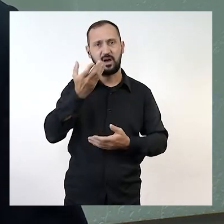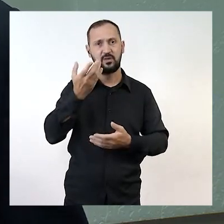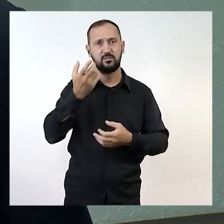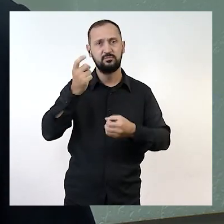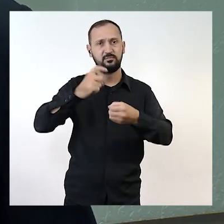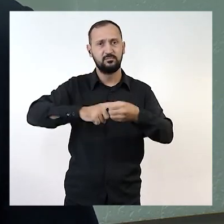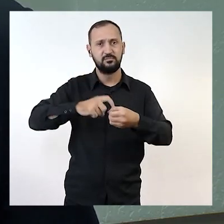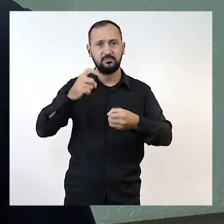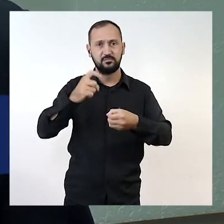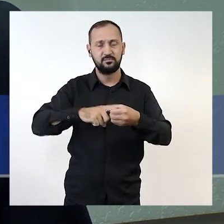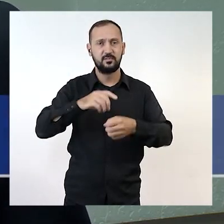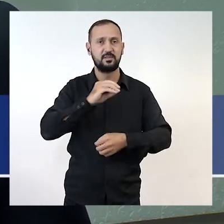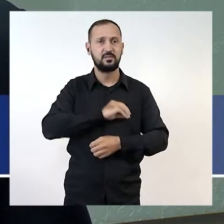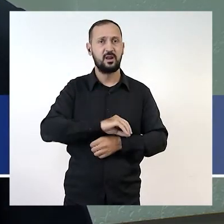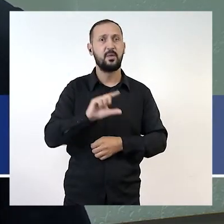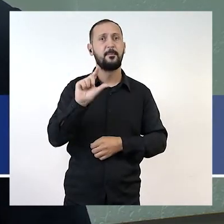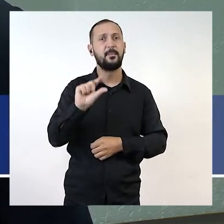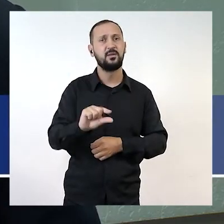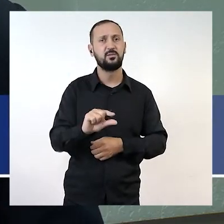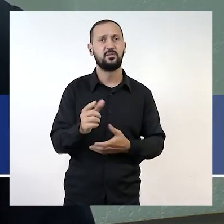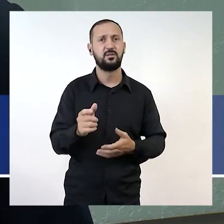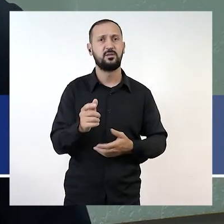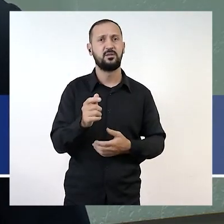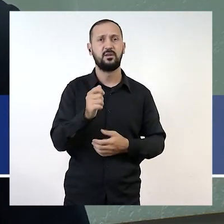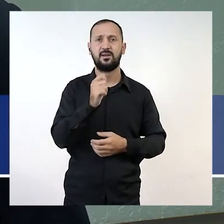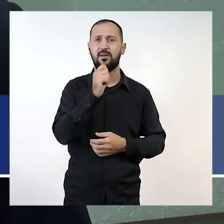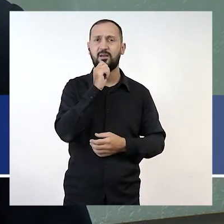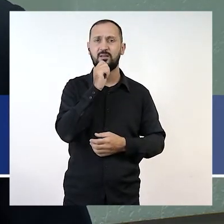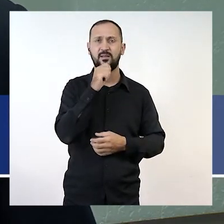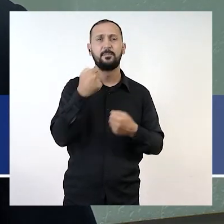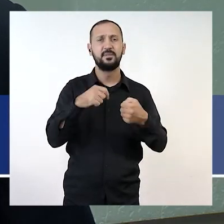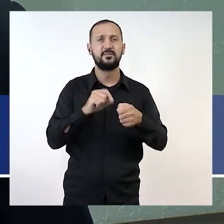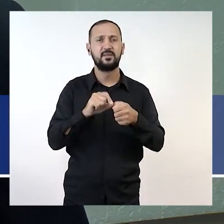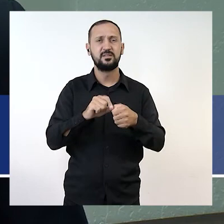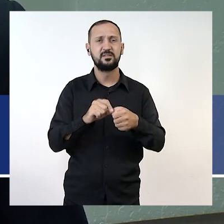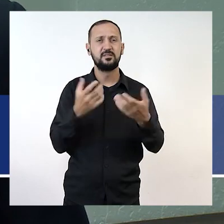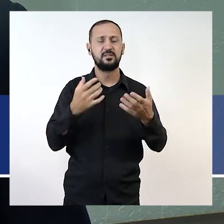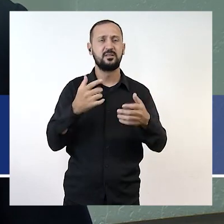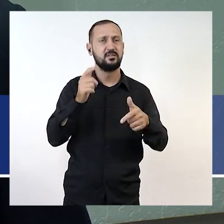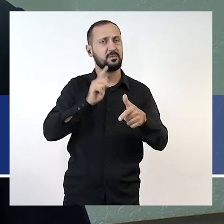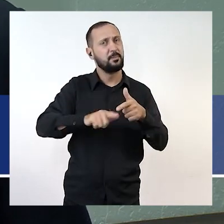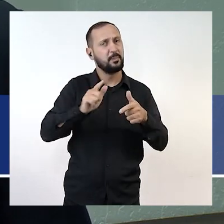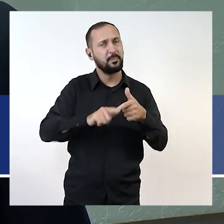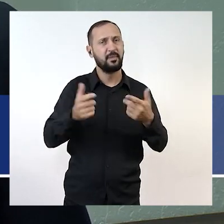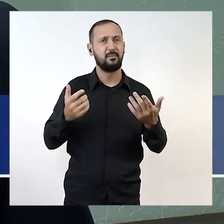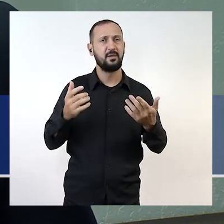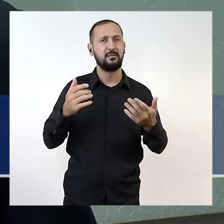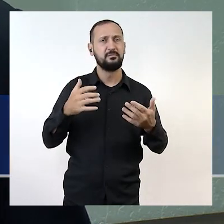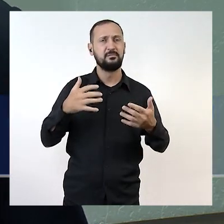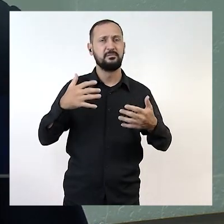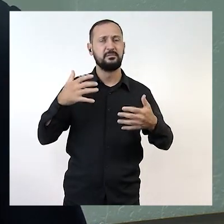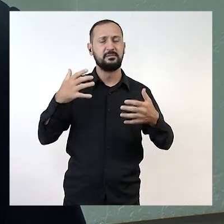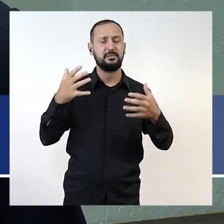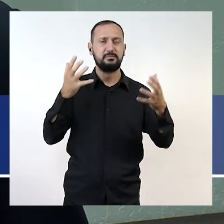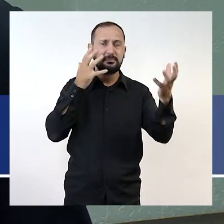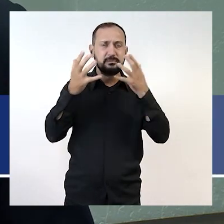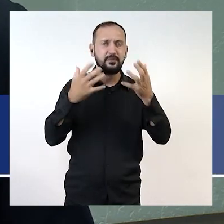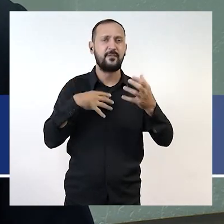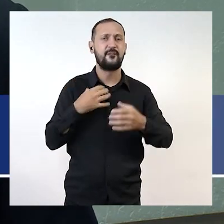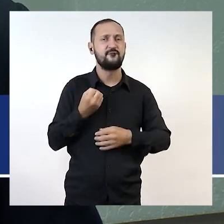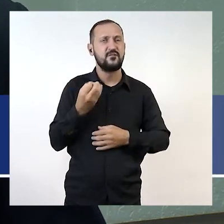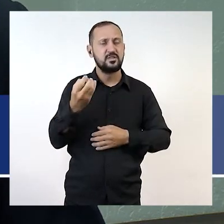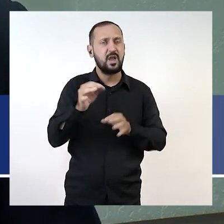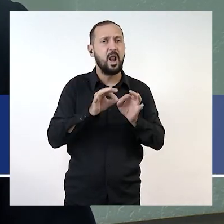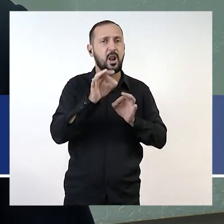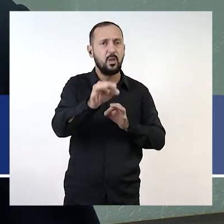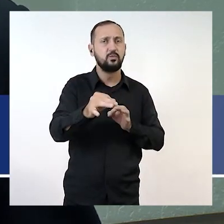contrato precário, temporário, salário menor e ainda tem que passar por todos esses transtornos, né, de